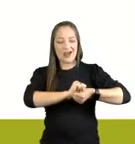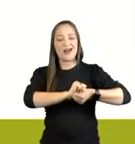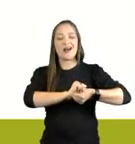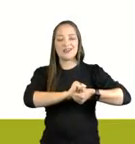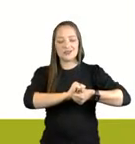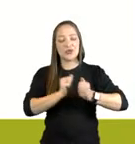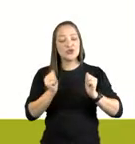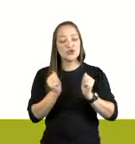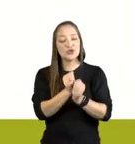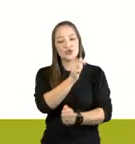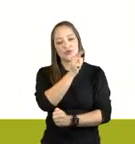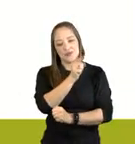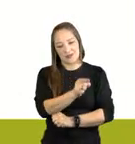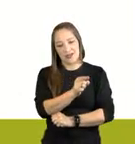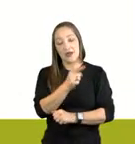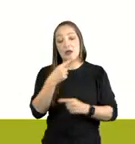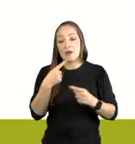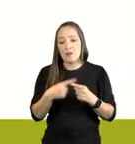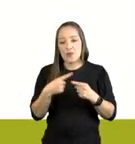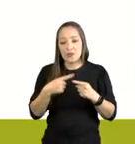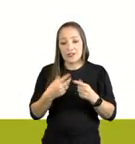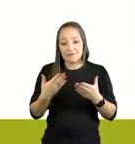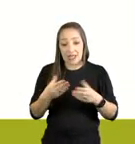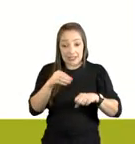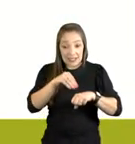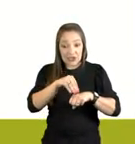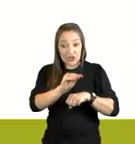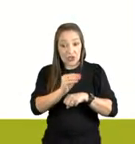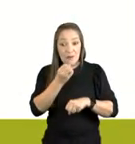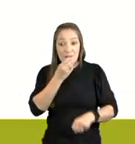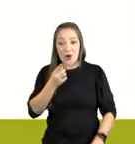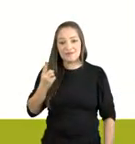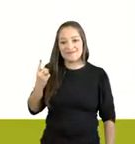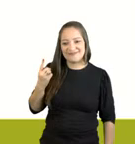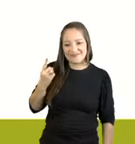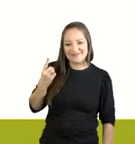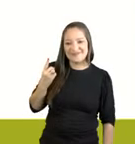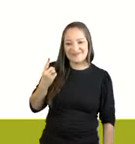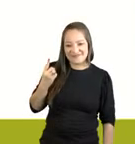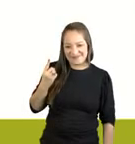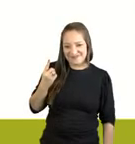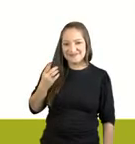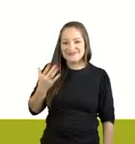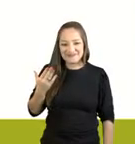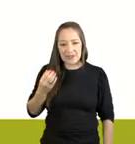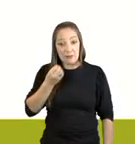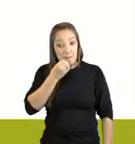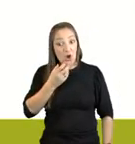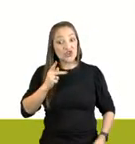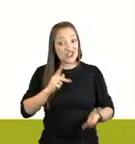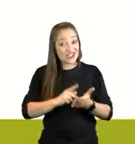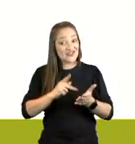quê? Inclusive, aqui tem a indicação de um muito bom. Né? É muito bom mesmo.